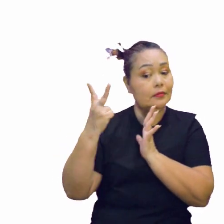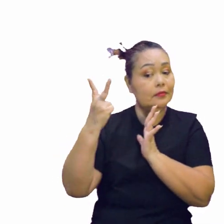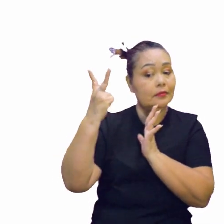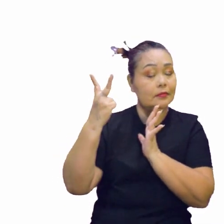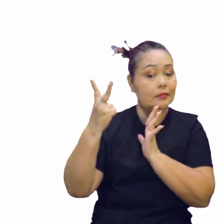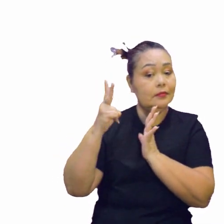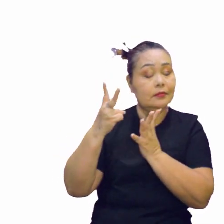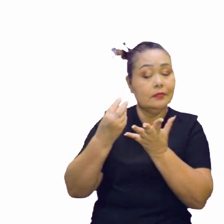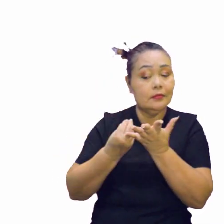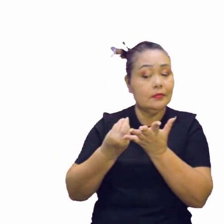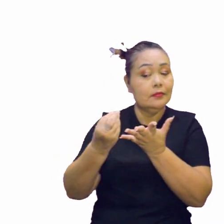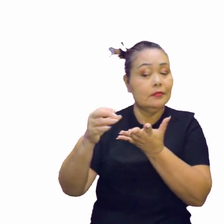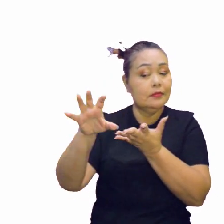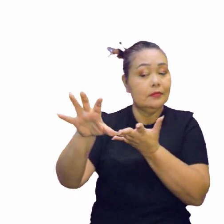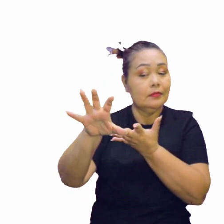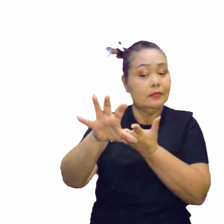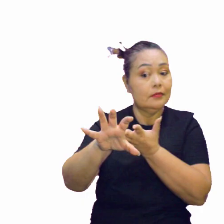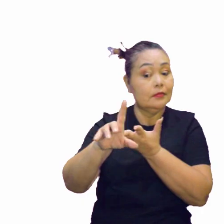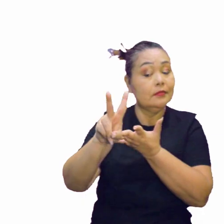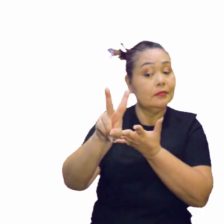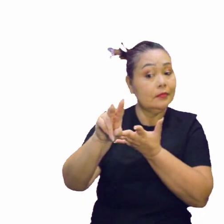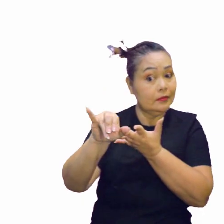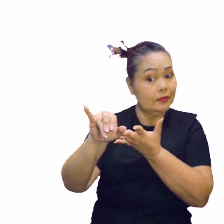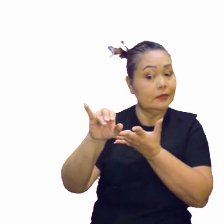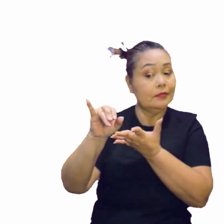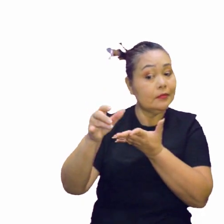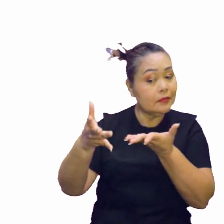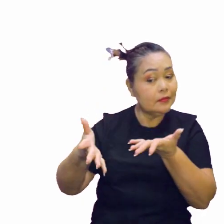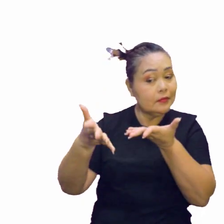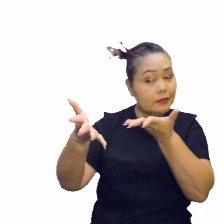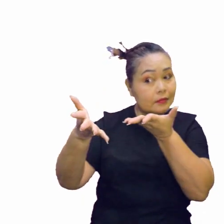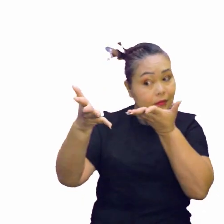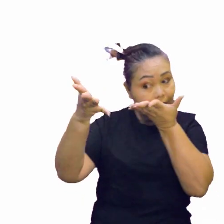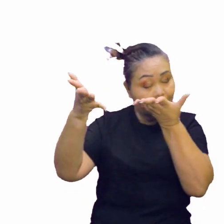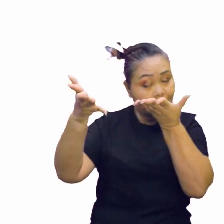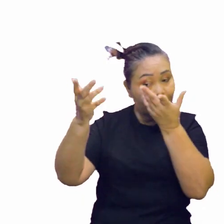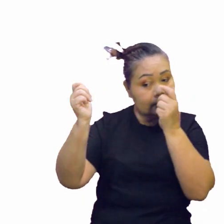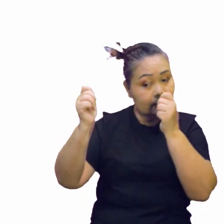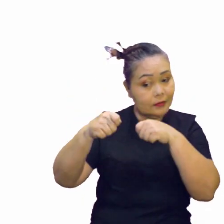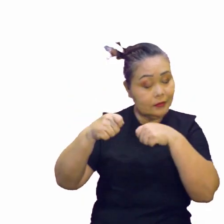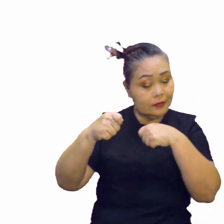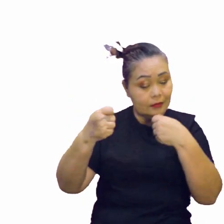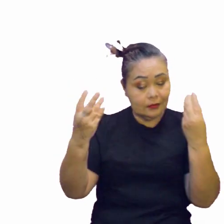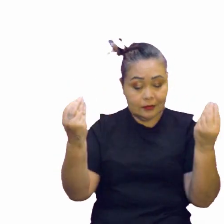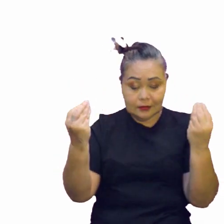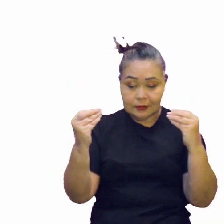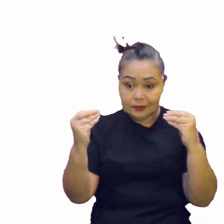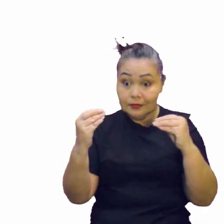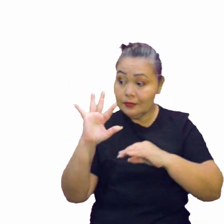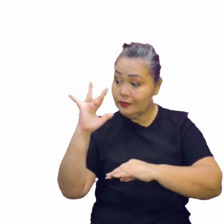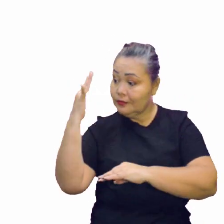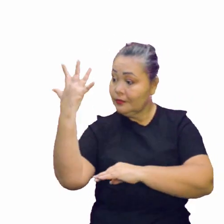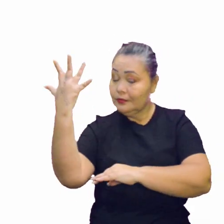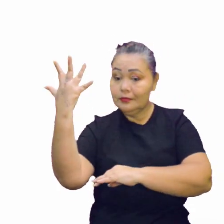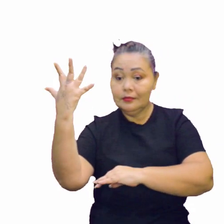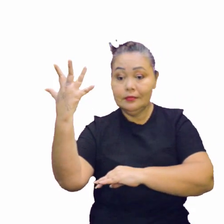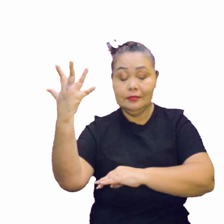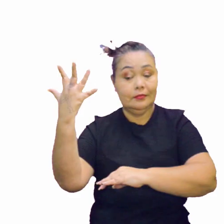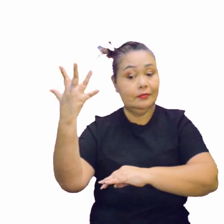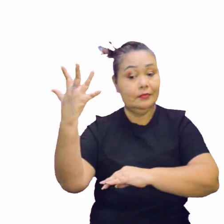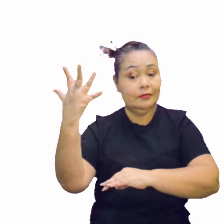distribuições vão favorecer a proporcionalidade da integração floresta com